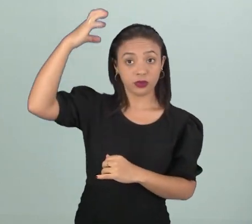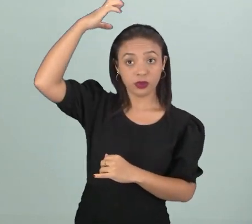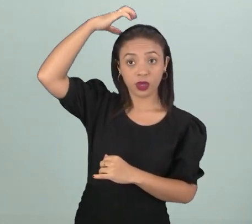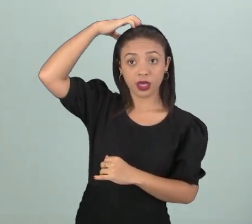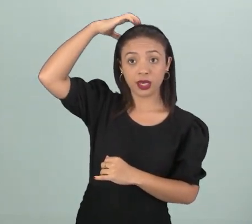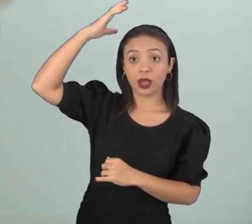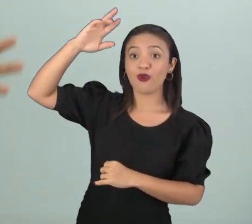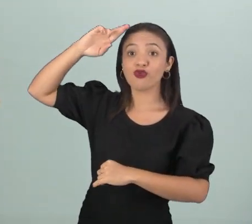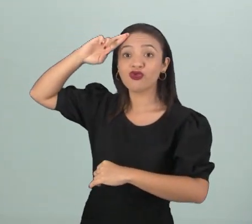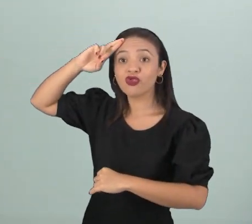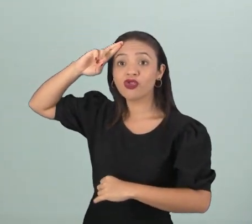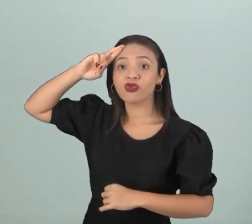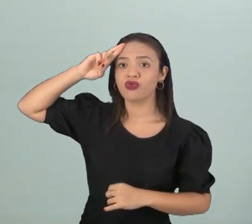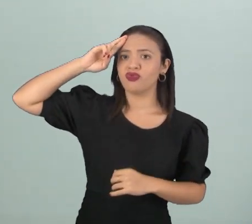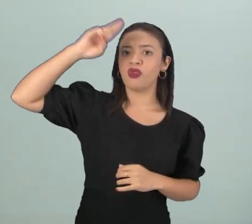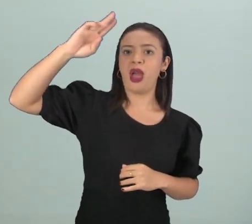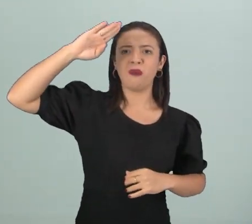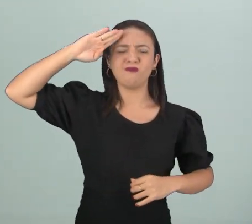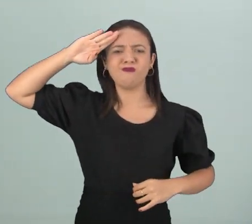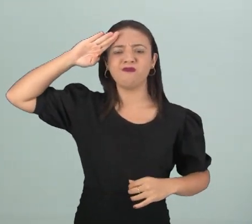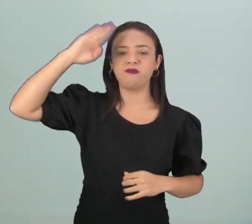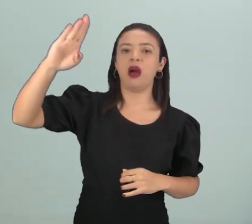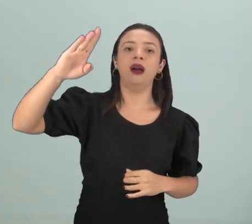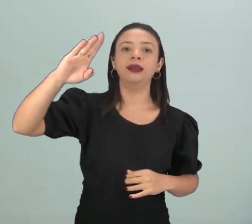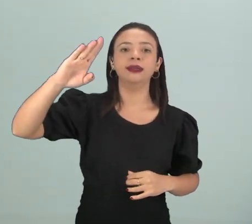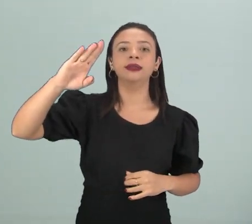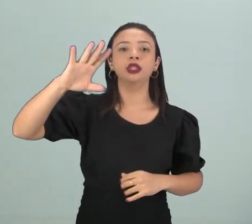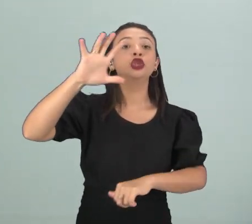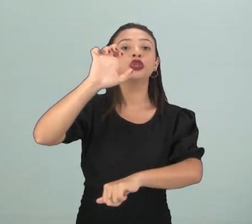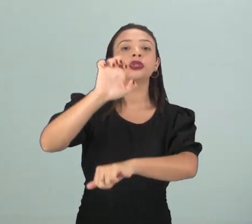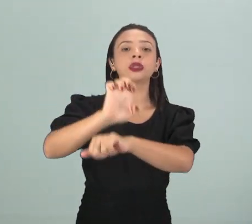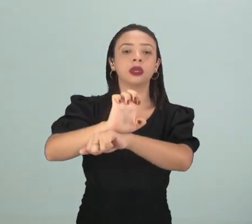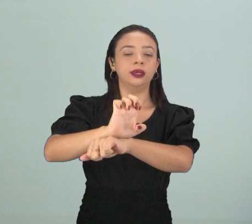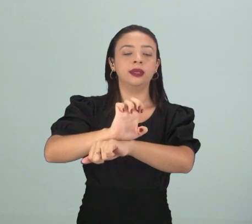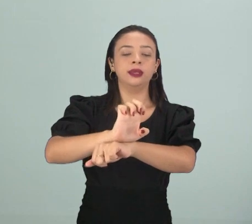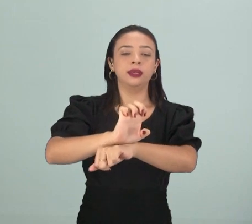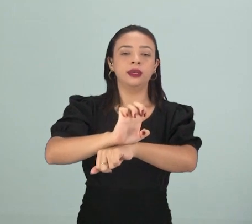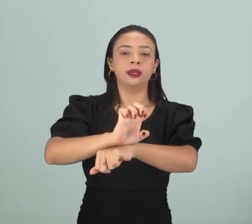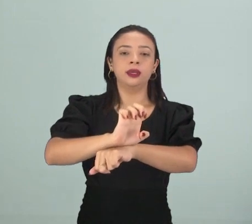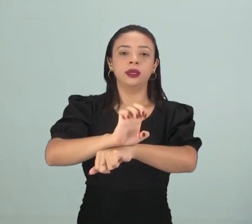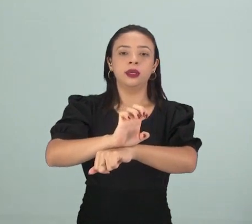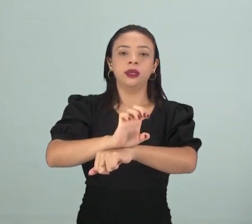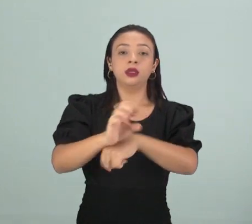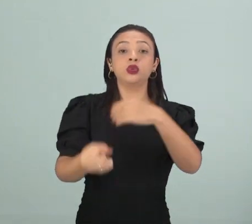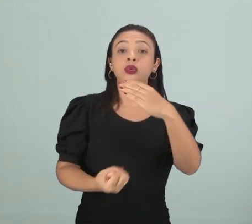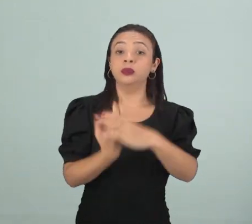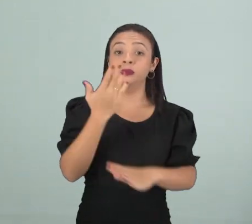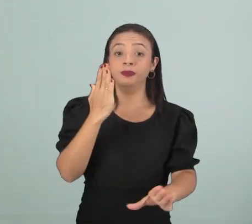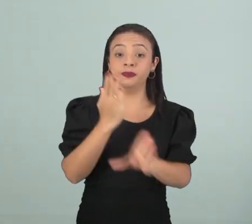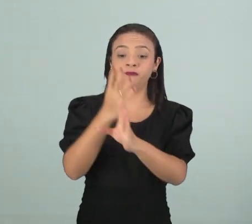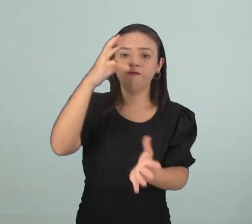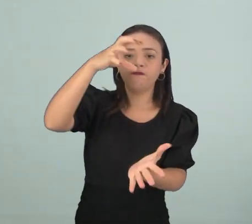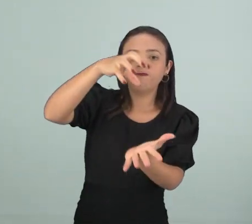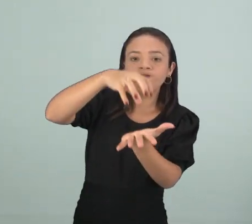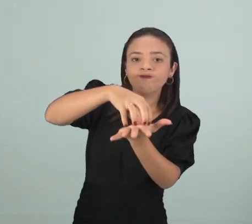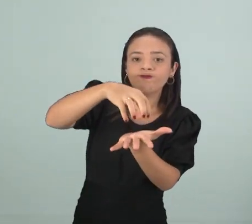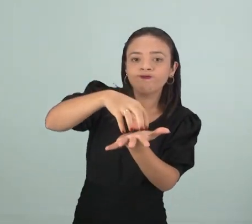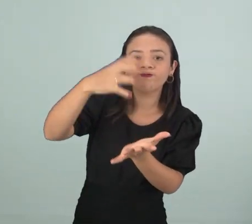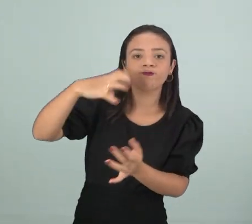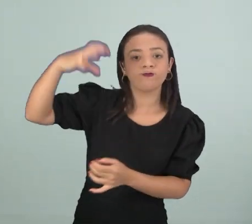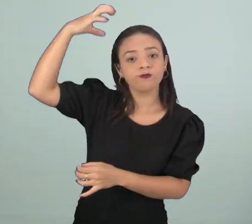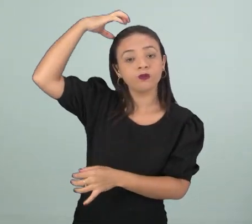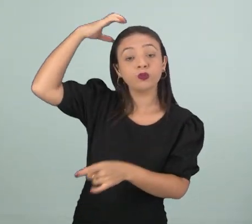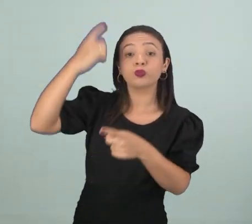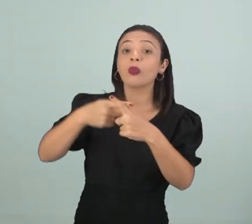um principal chefe de Estado, um principal chefe de governo, ela se dá com a centralização dessa monarquia, porque antes o